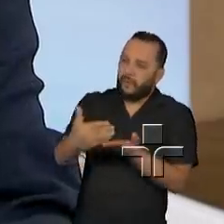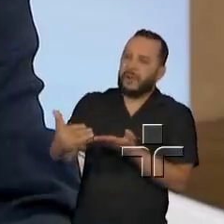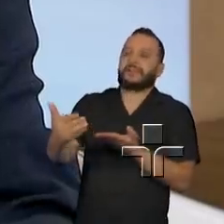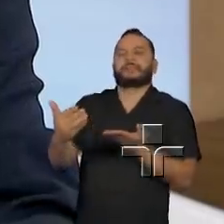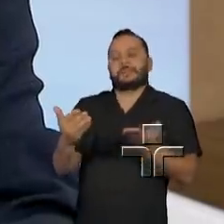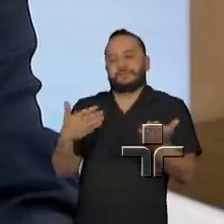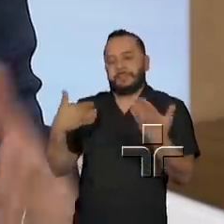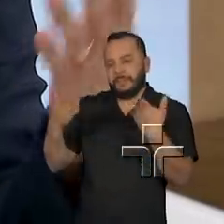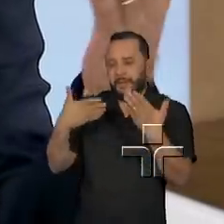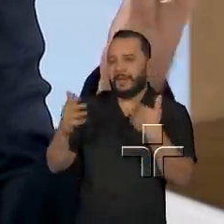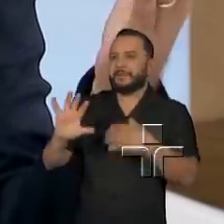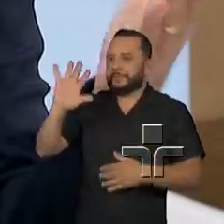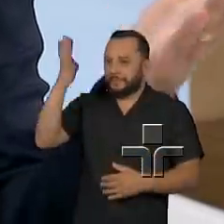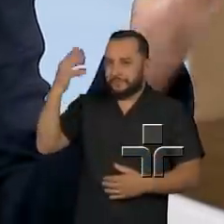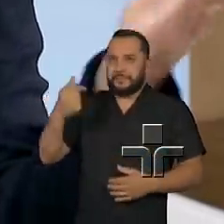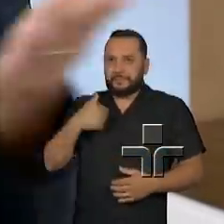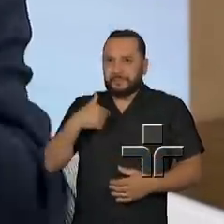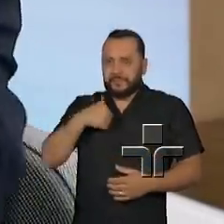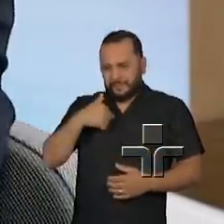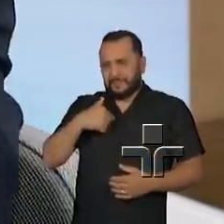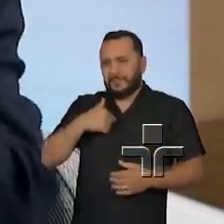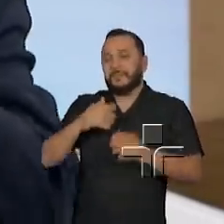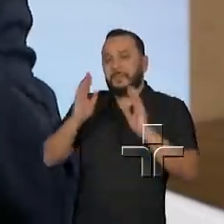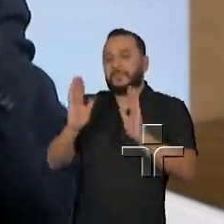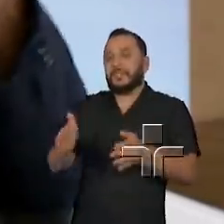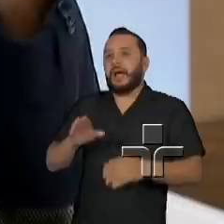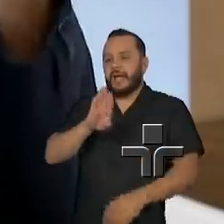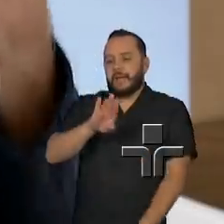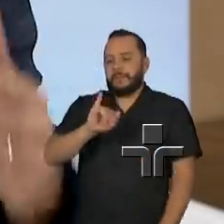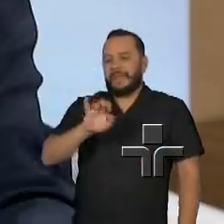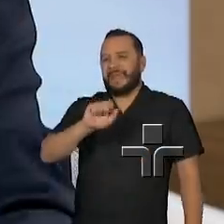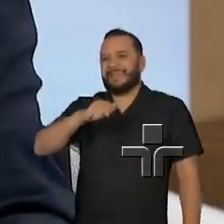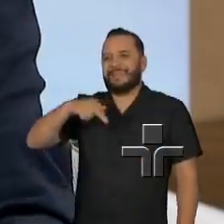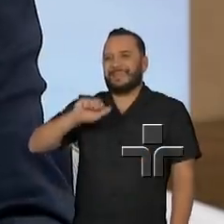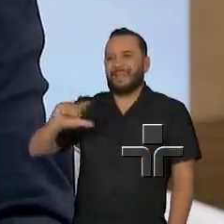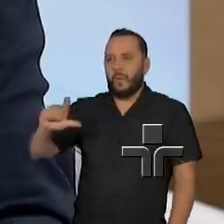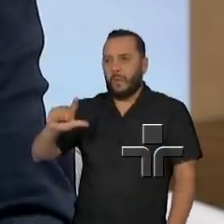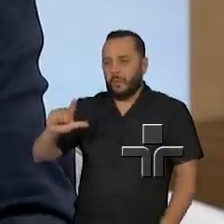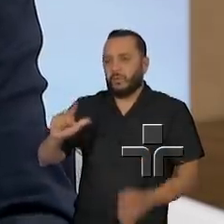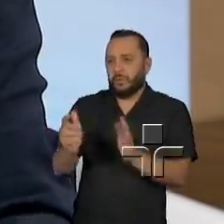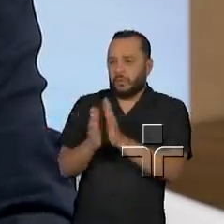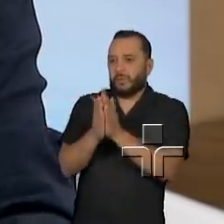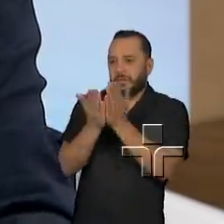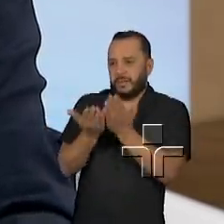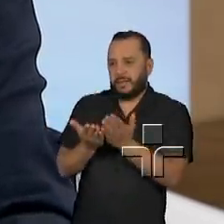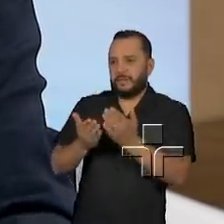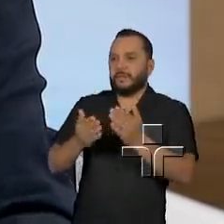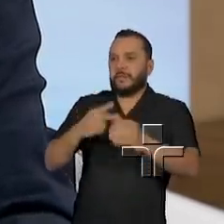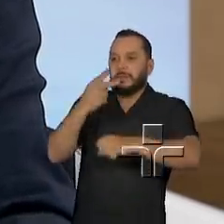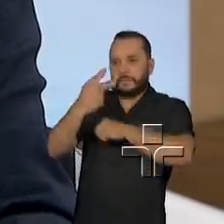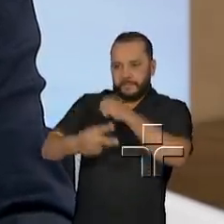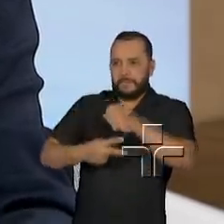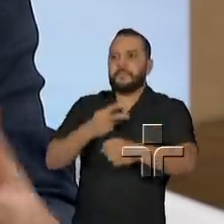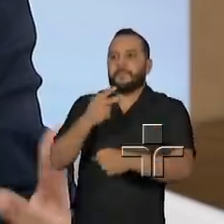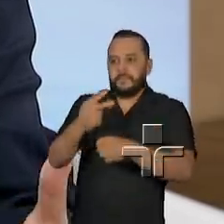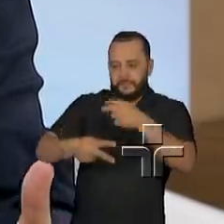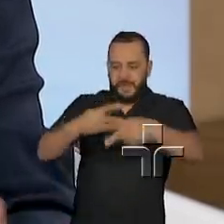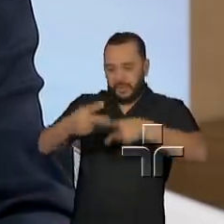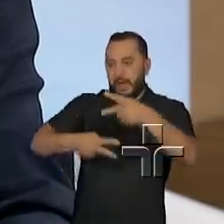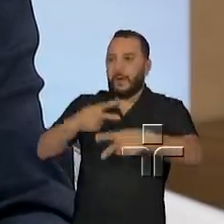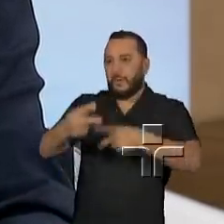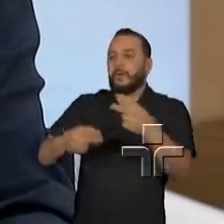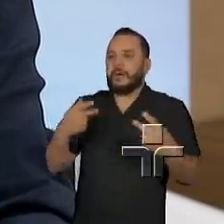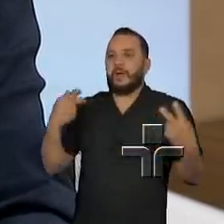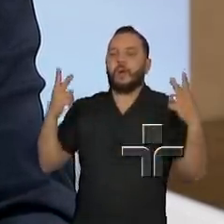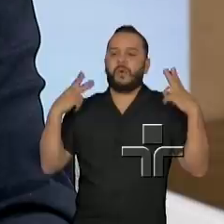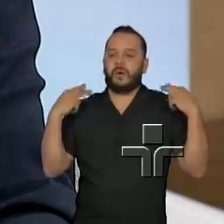acontecendo. Teve um momento que, recentemente, na Bienal do Livro, eu peguei um engarrafamento, tive 1 hora de conversa e o motorista, muito